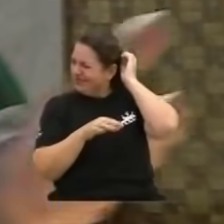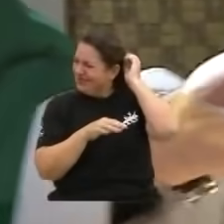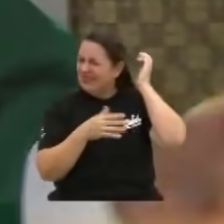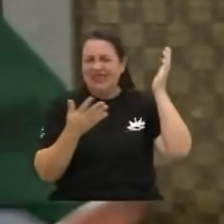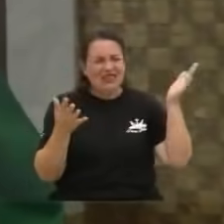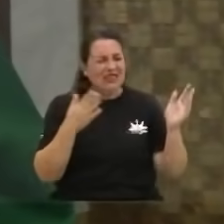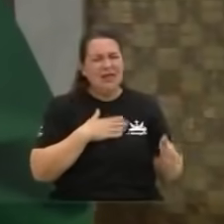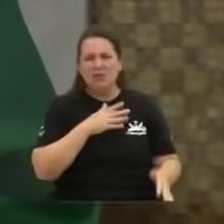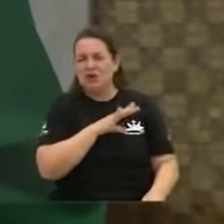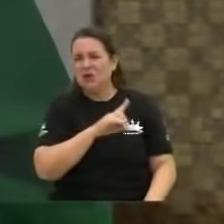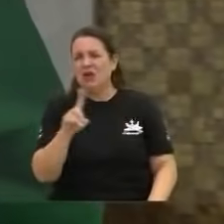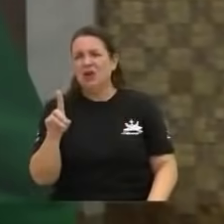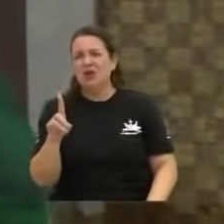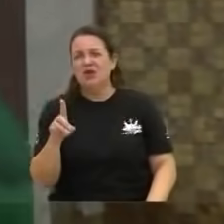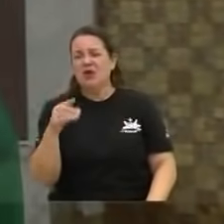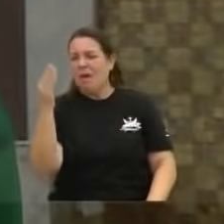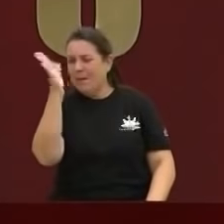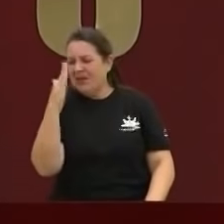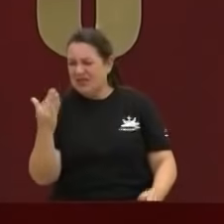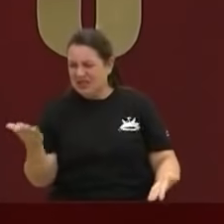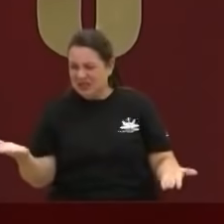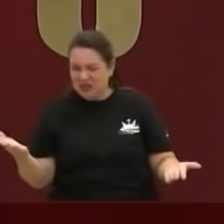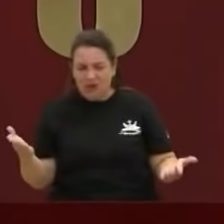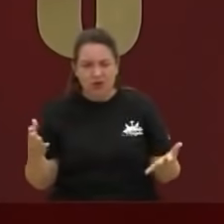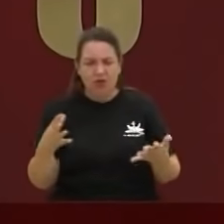olha a situação do Brasil, não vou dar conta,